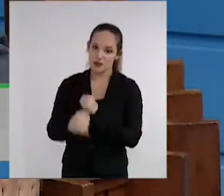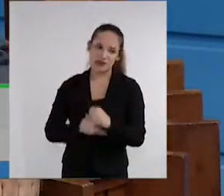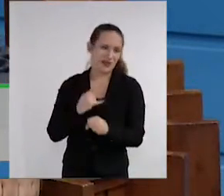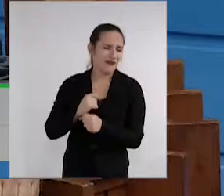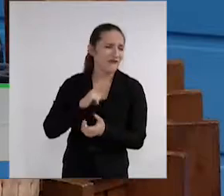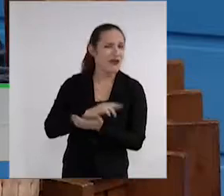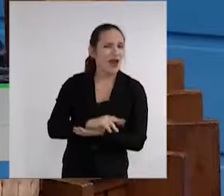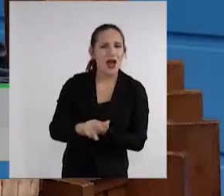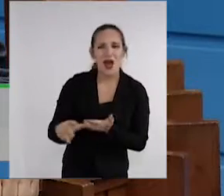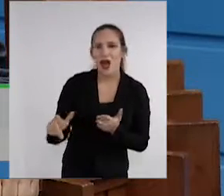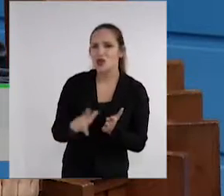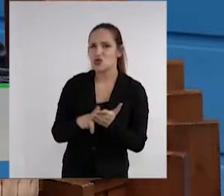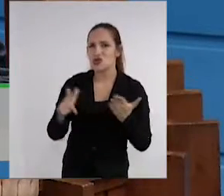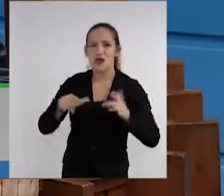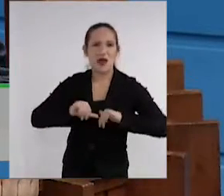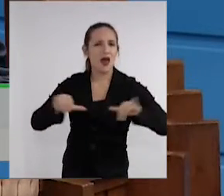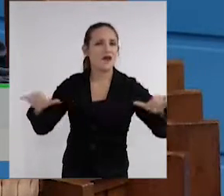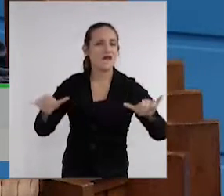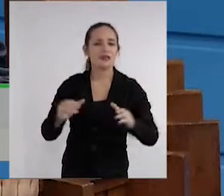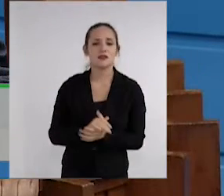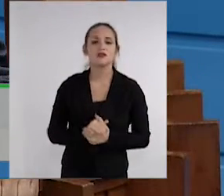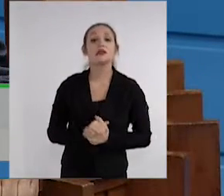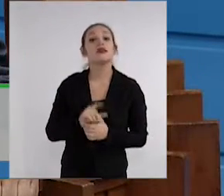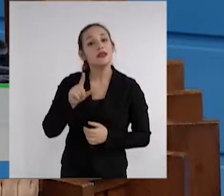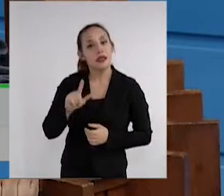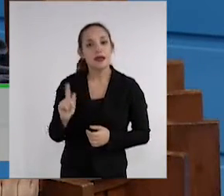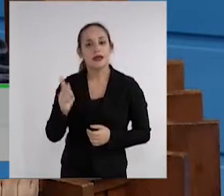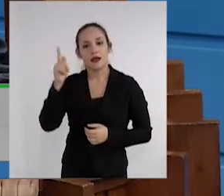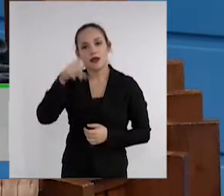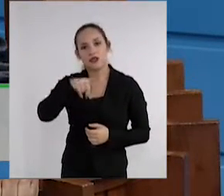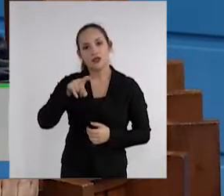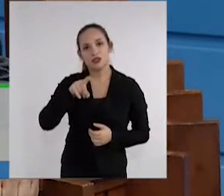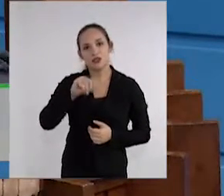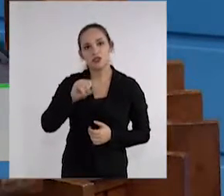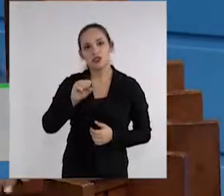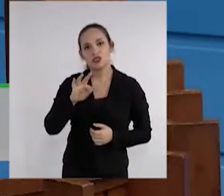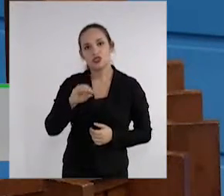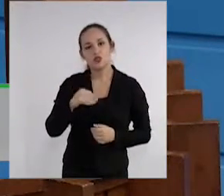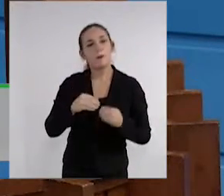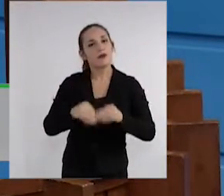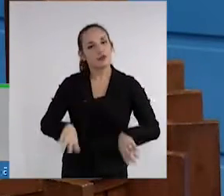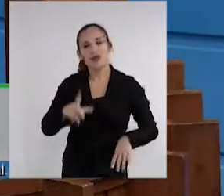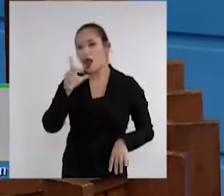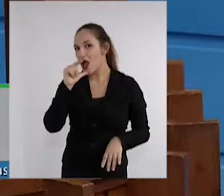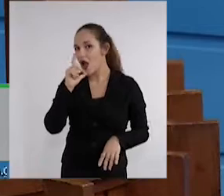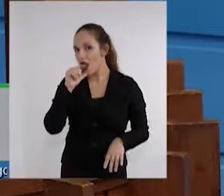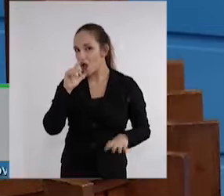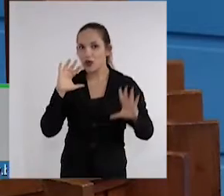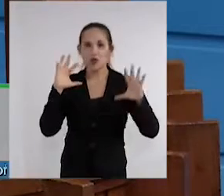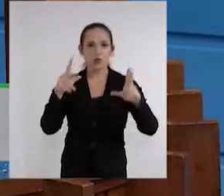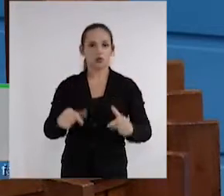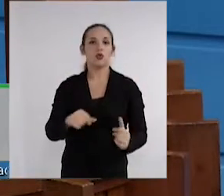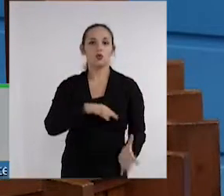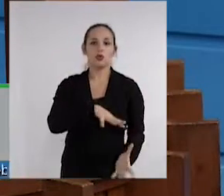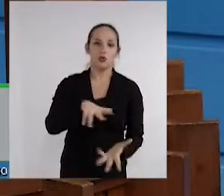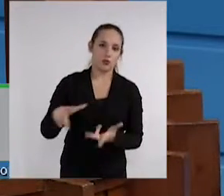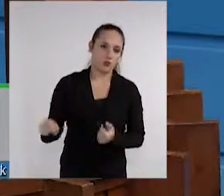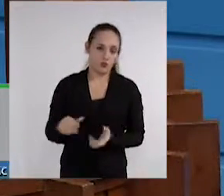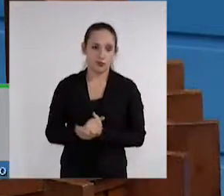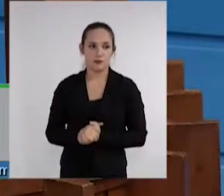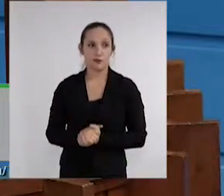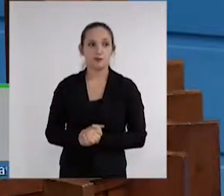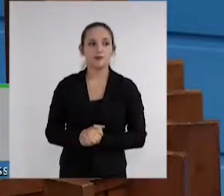de matérias que diz que o quanto que o gás de xisto contamina reservas de água potável no mundo inteiro.